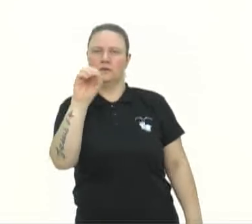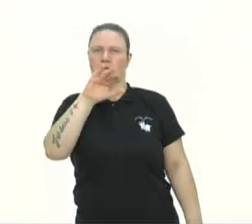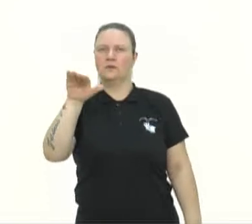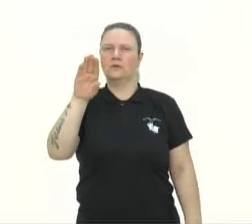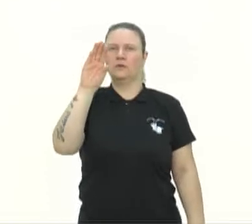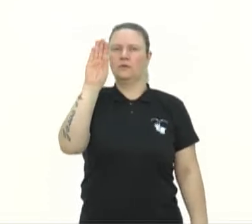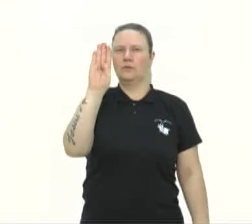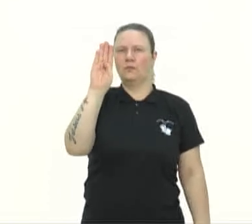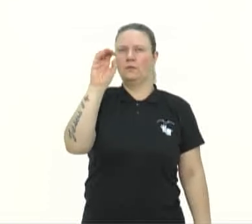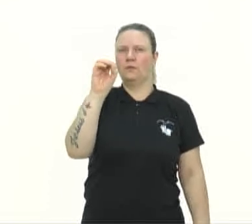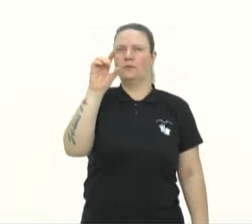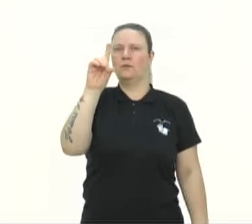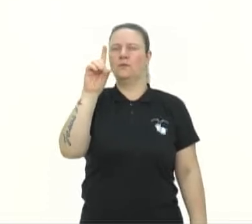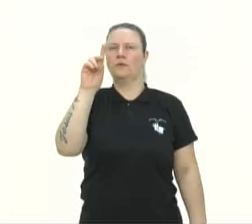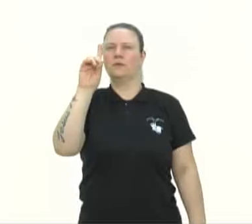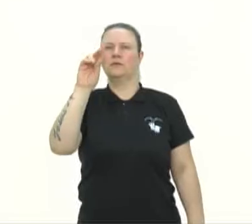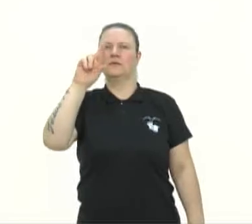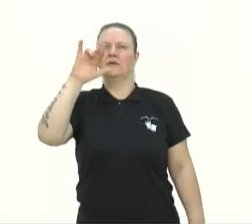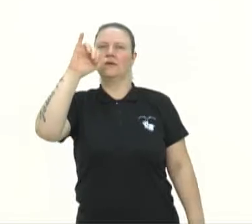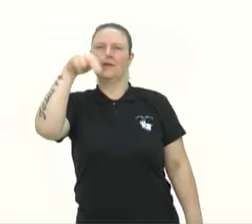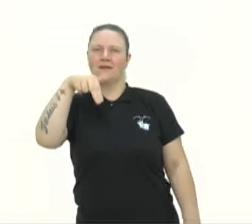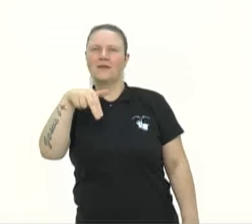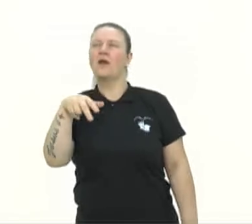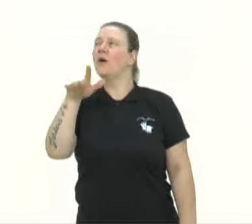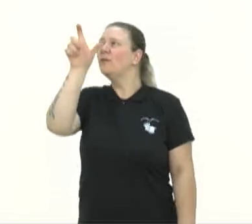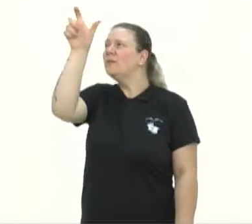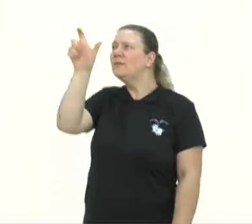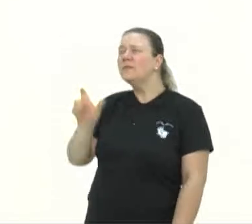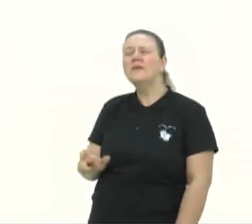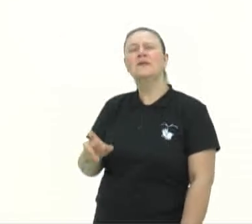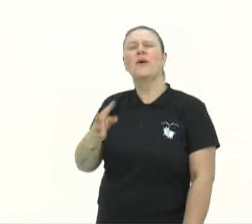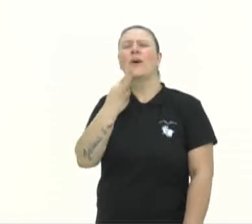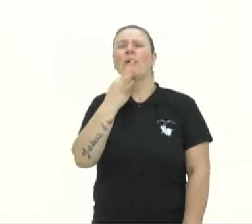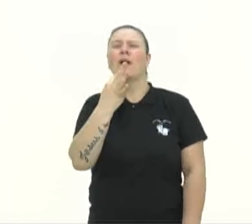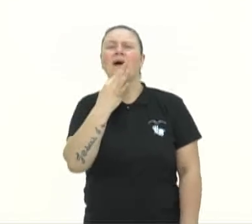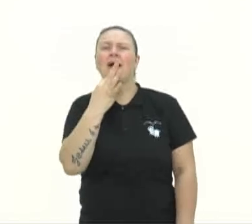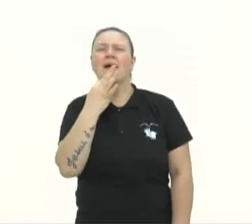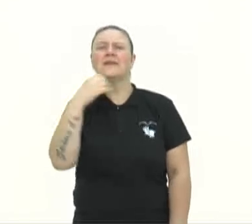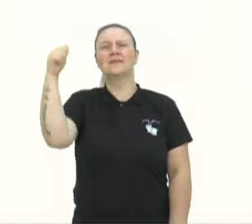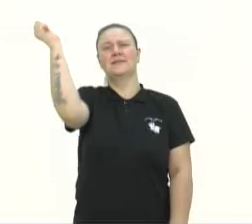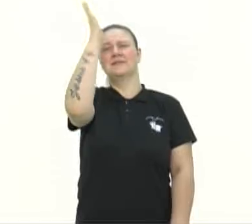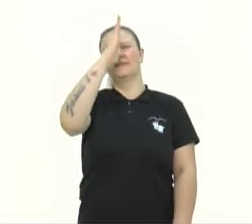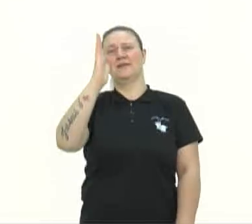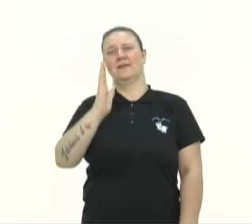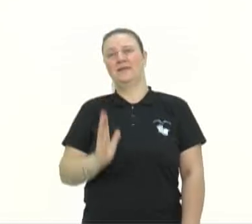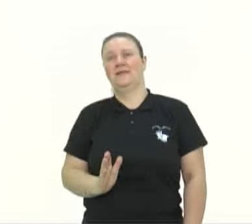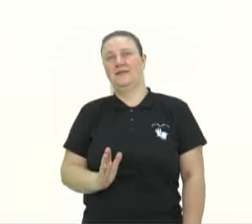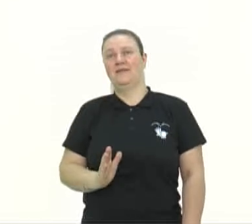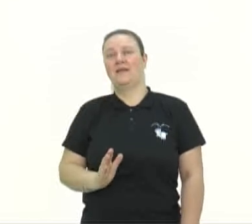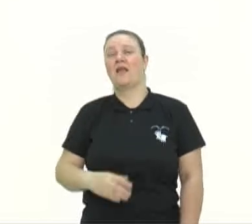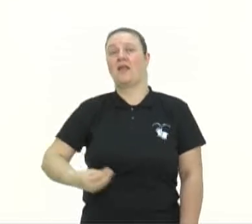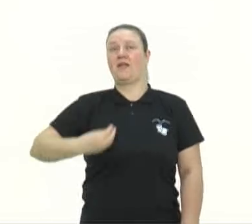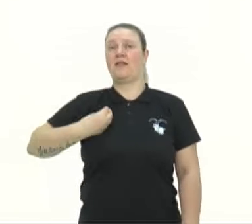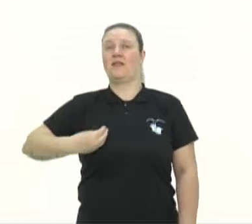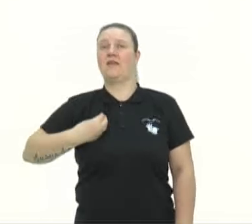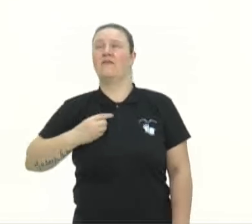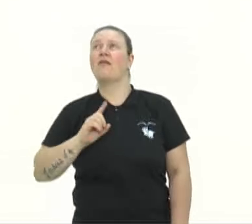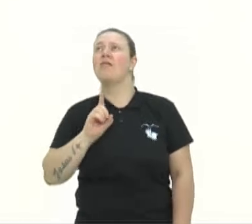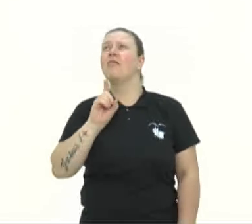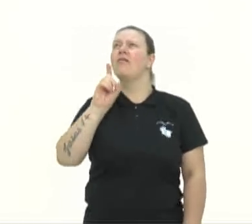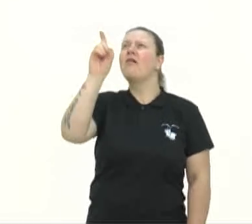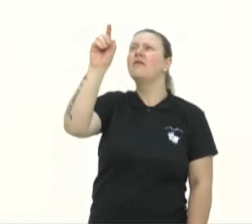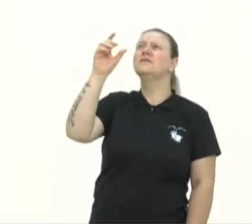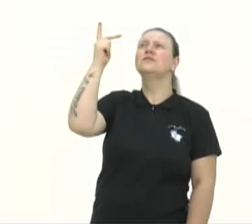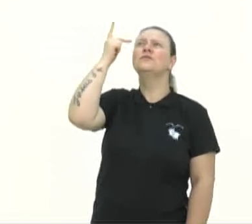figura emblemática da cultura popular brasileira. Saído do interiorzão de São Paulo,